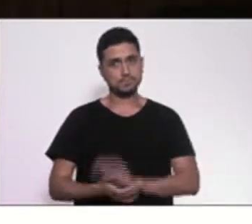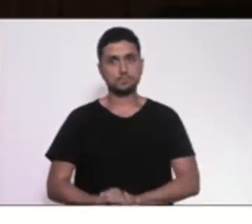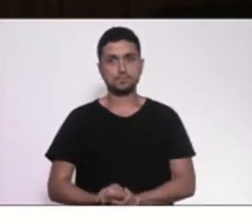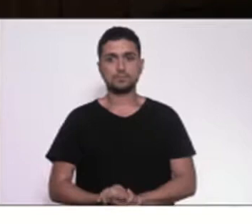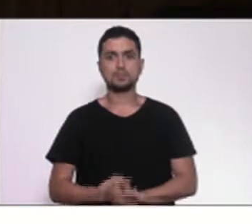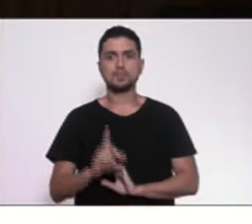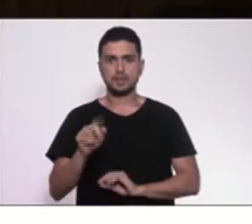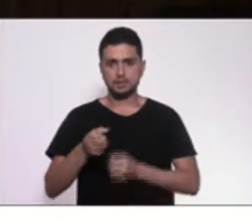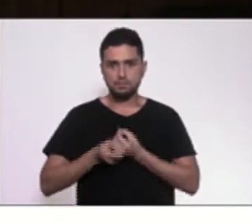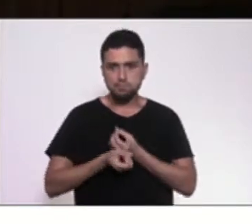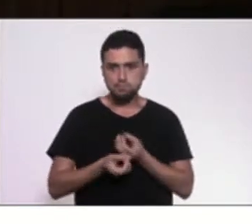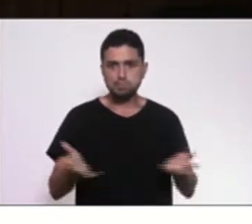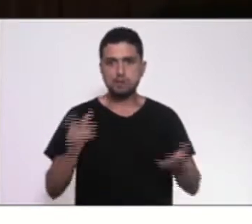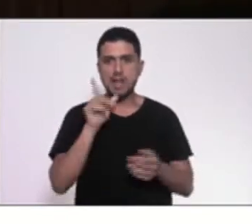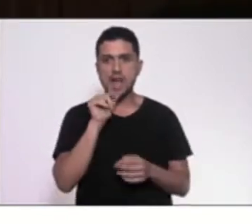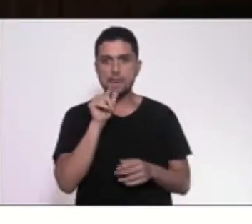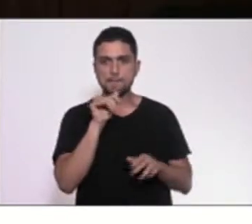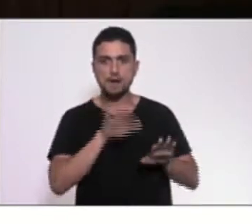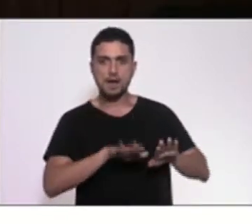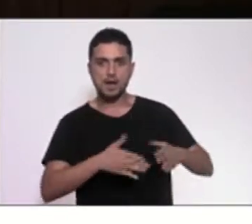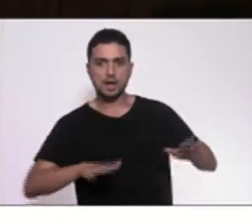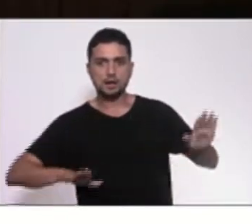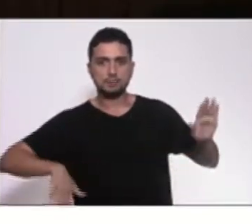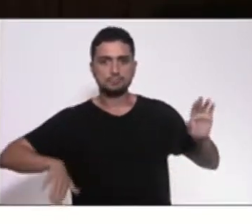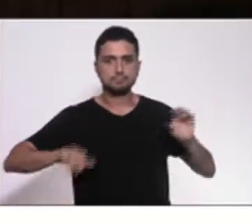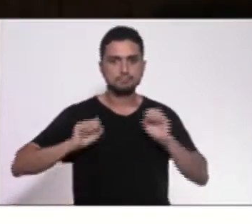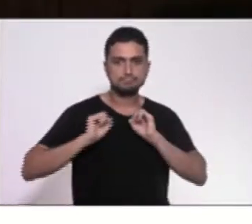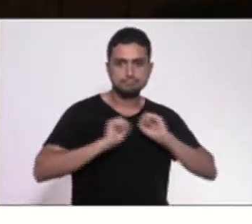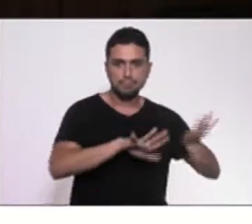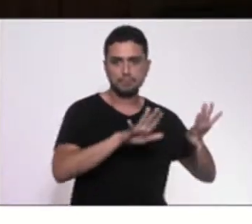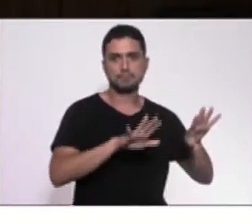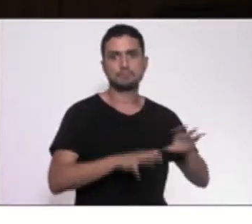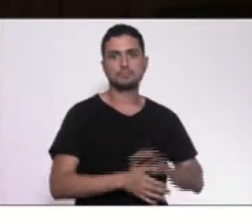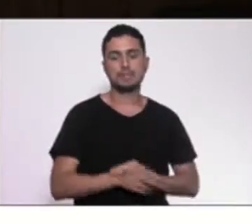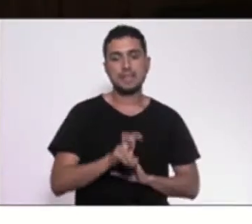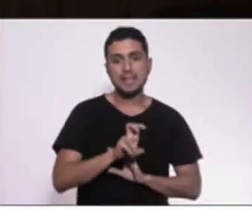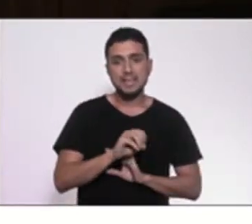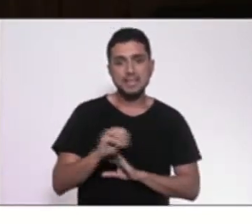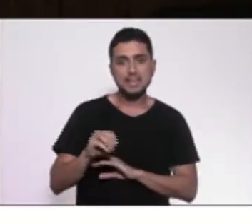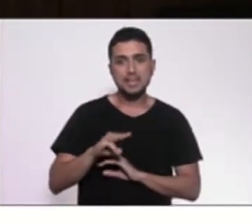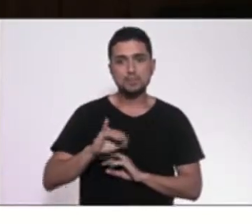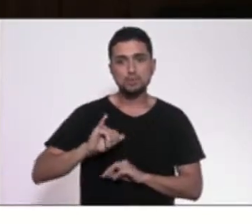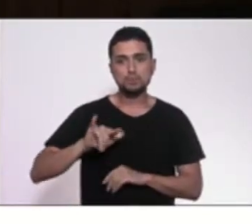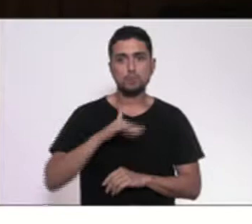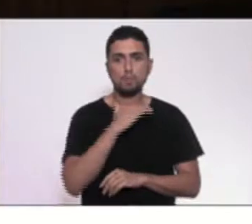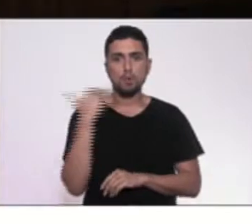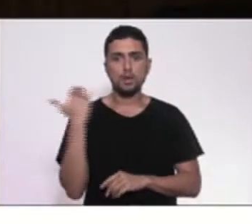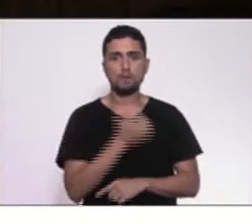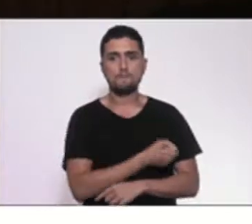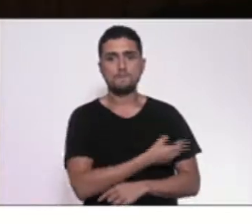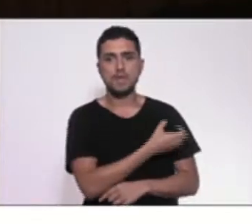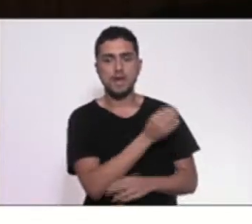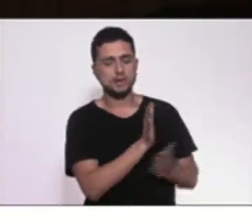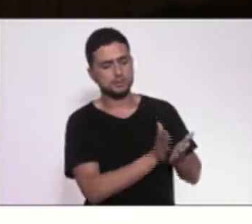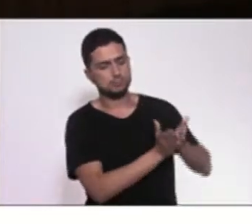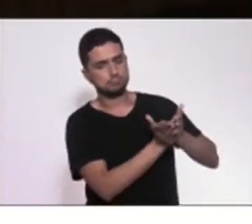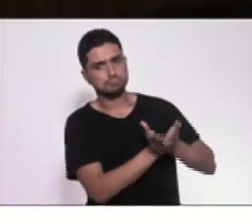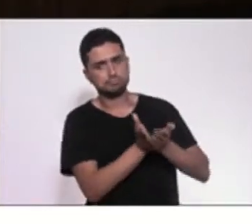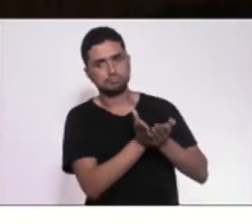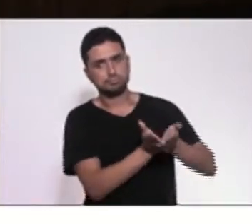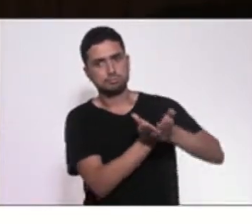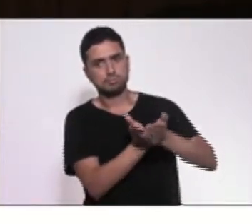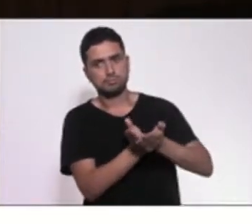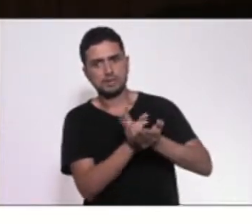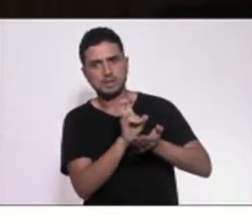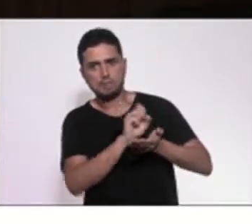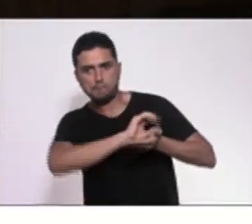mar. Isto é, 500 mil morreram na viagem e foram lançados